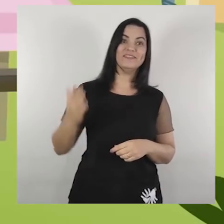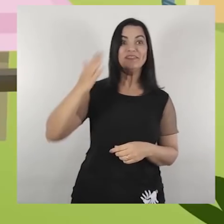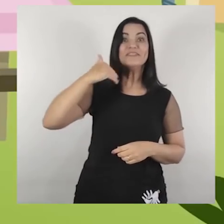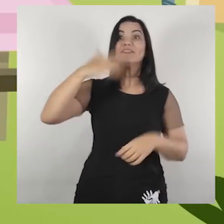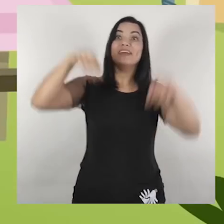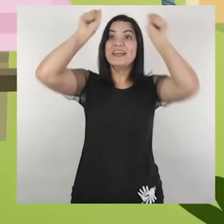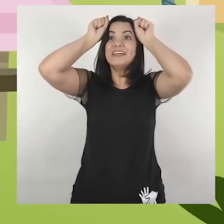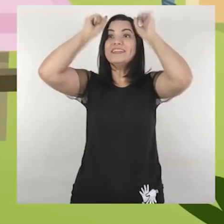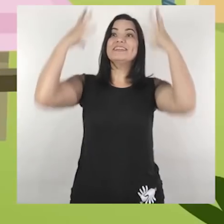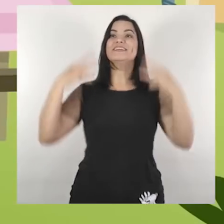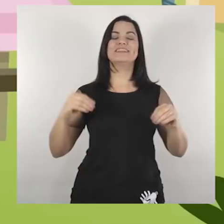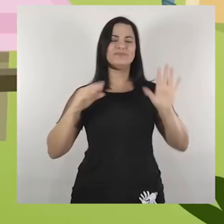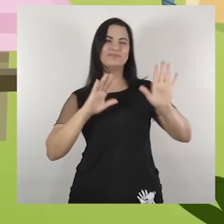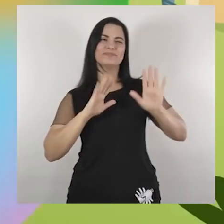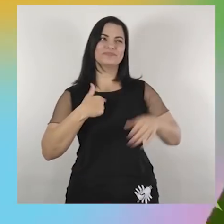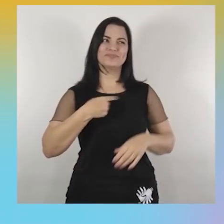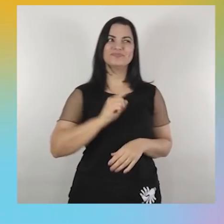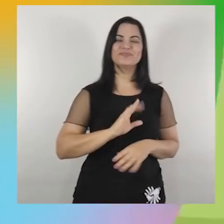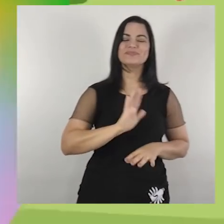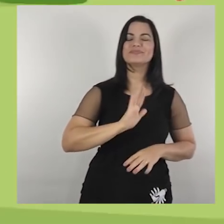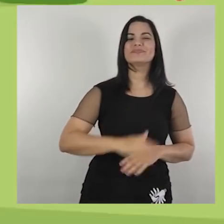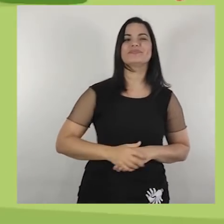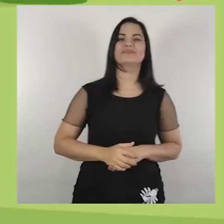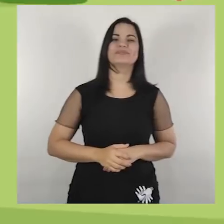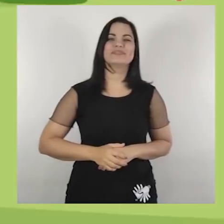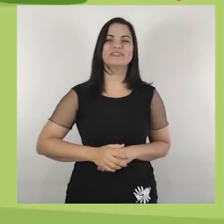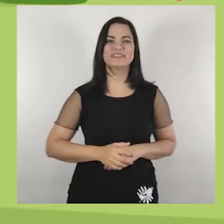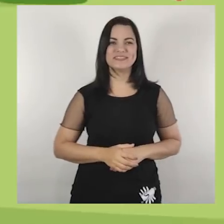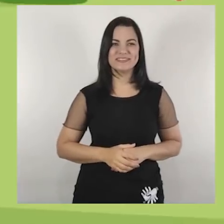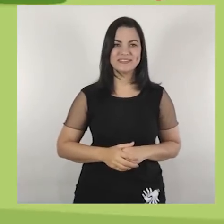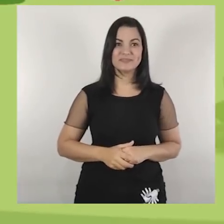Vem, Luna. Já vou, já.